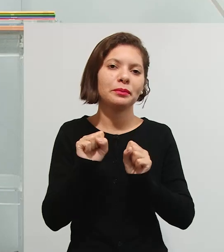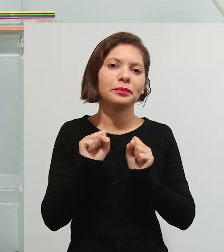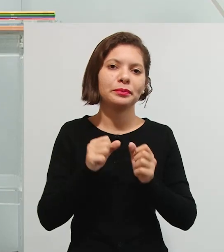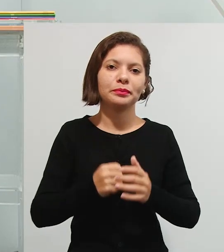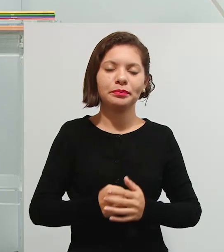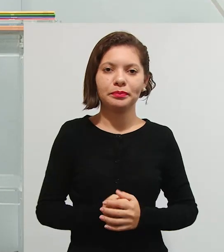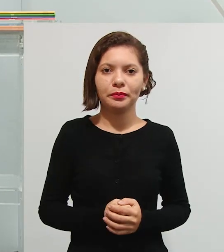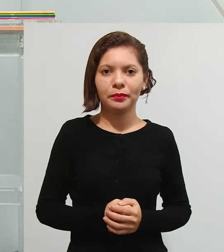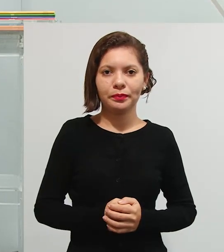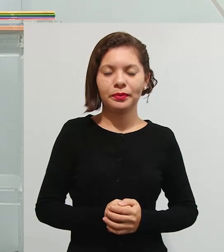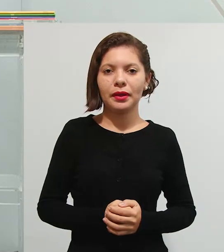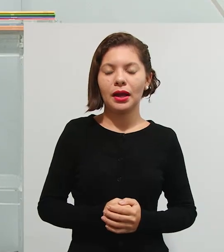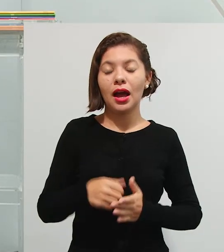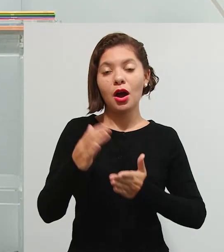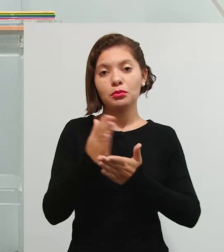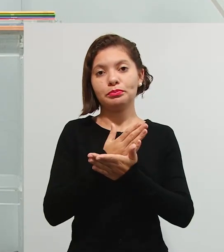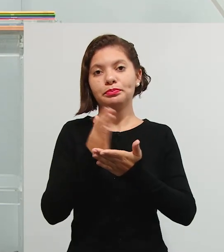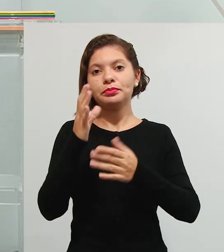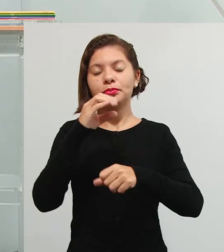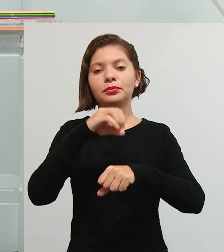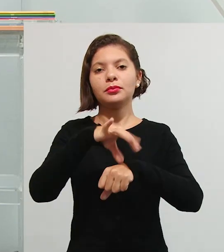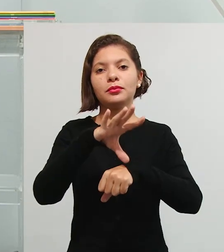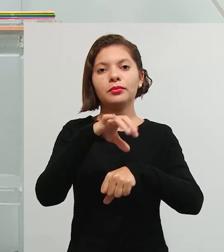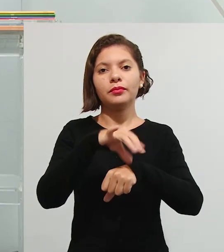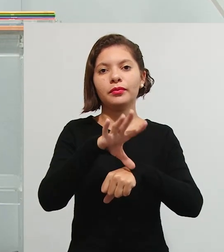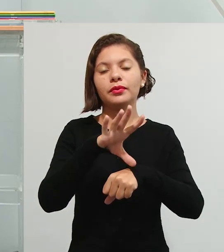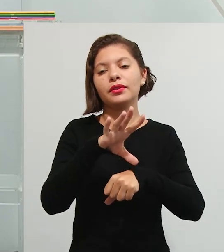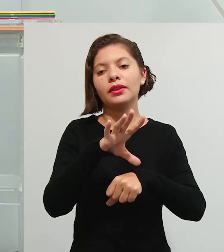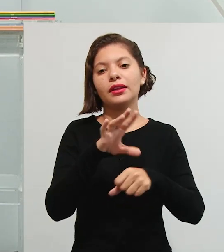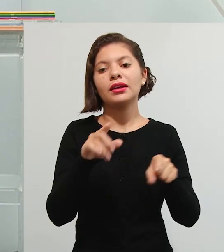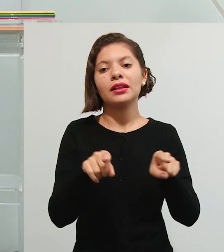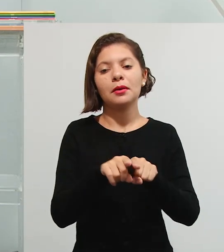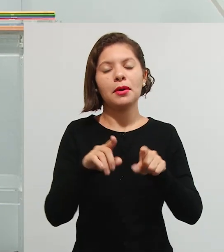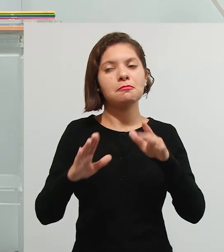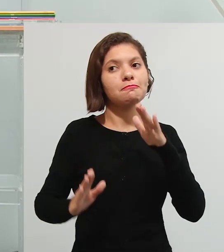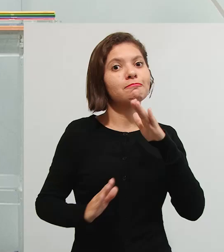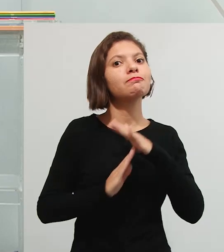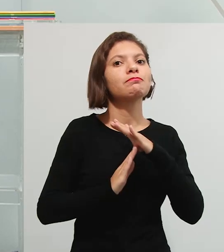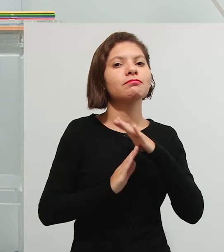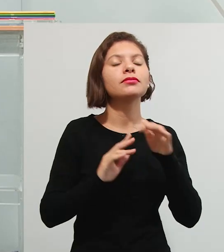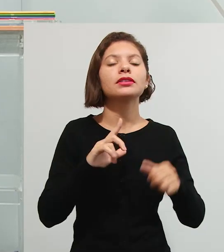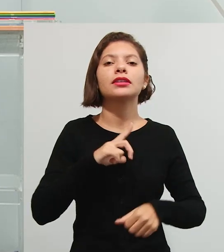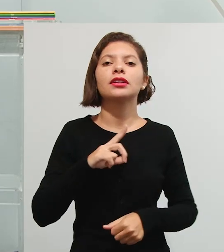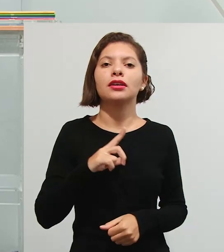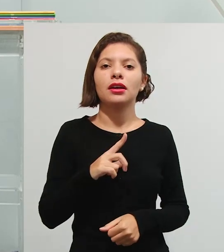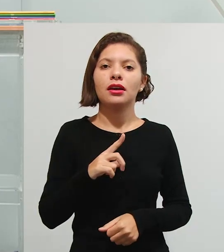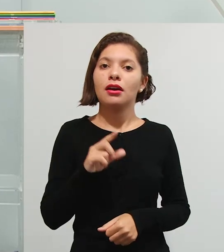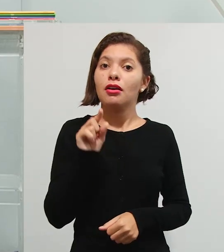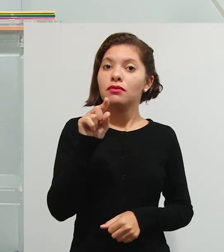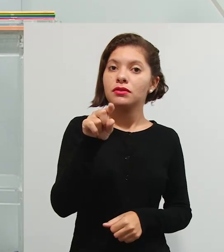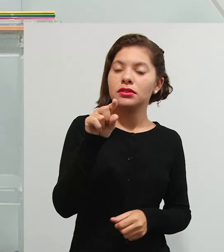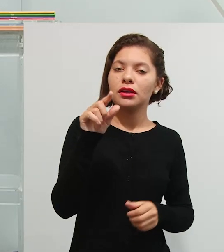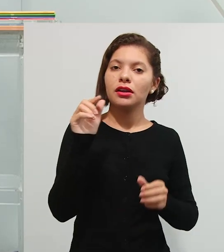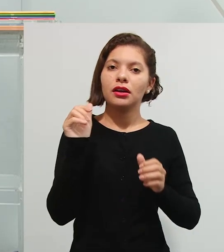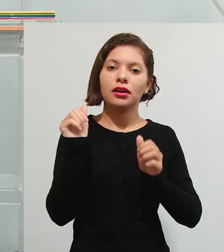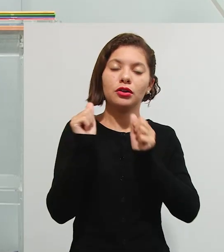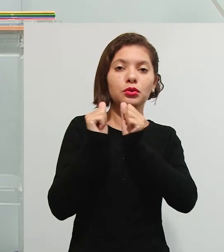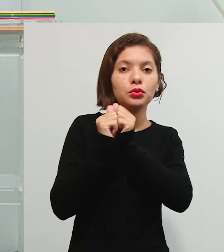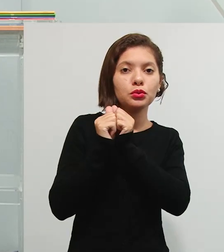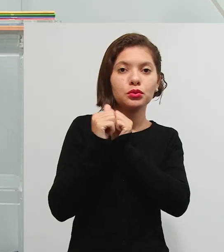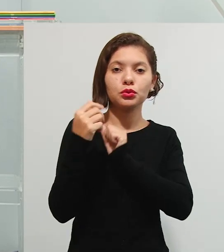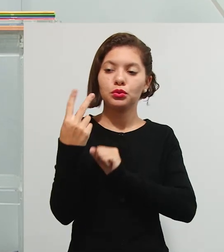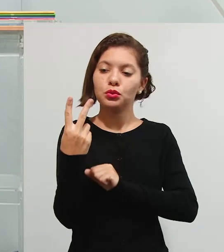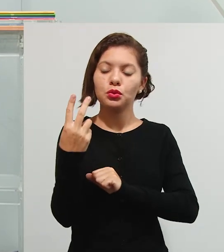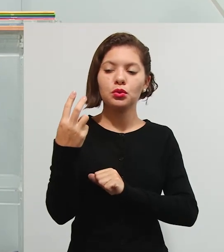Há algumas recomendações e algumas limitações. Então, quando você trabalha com o coletivo,